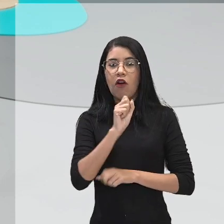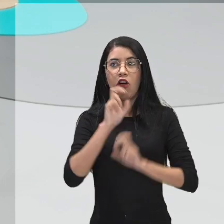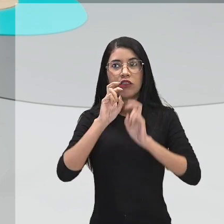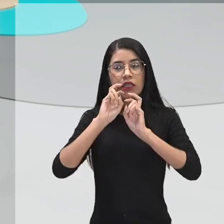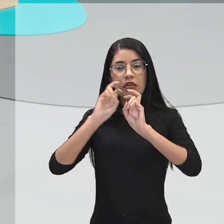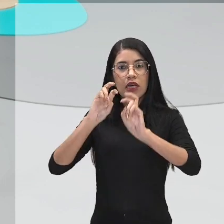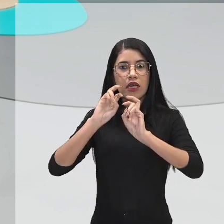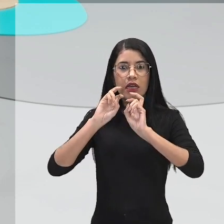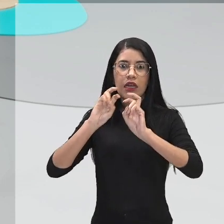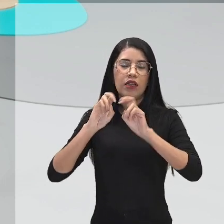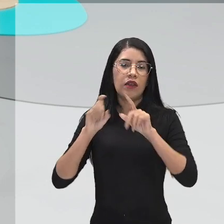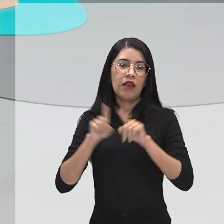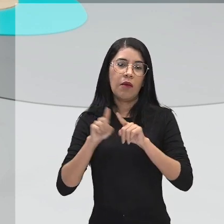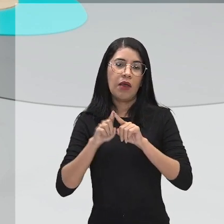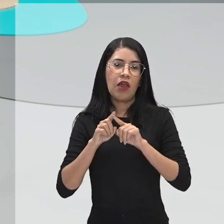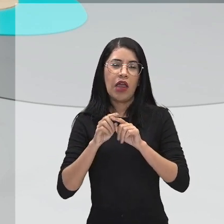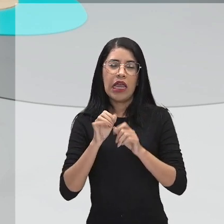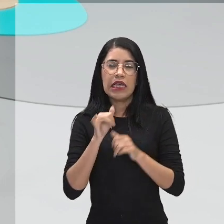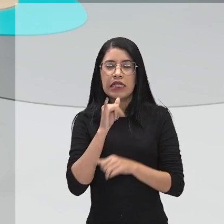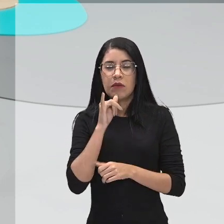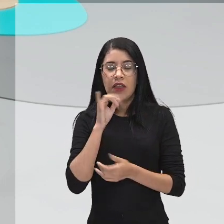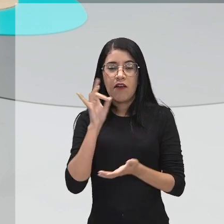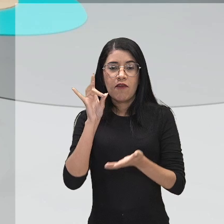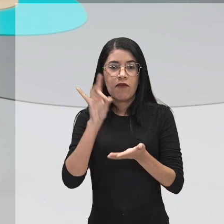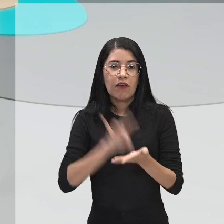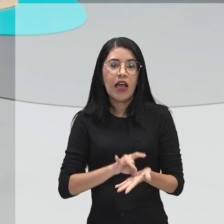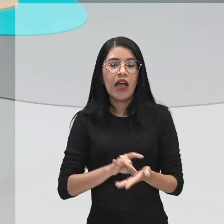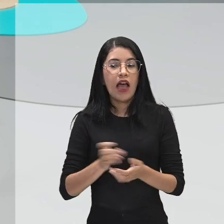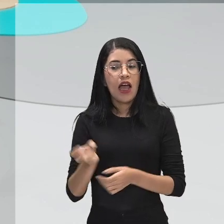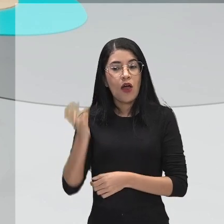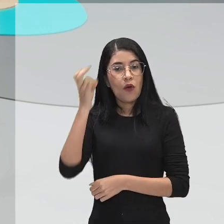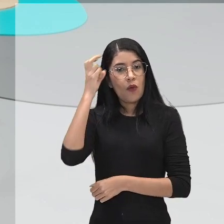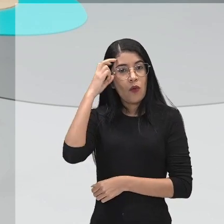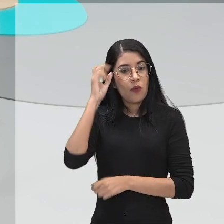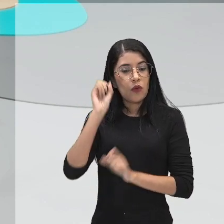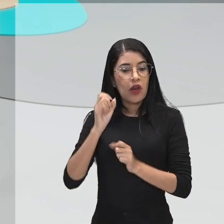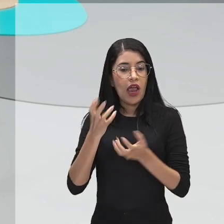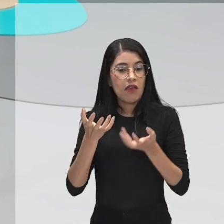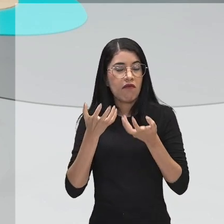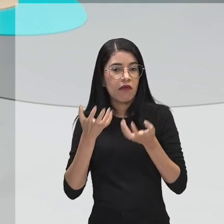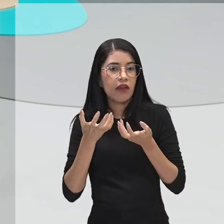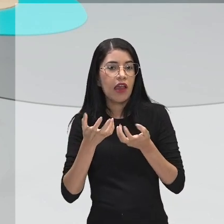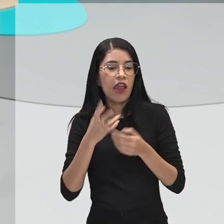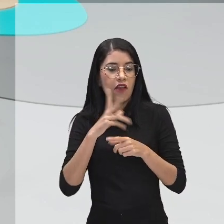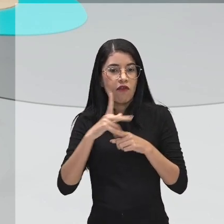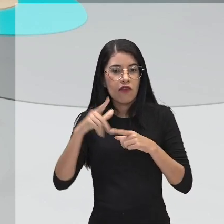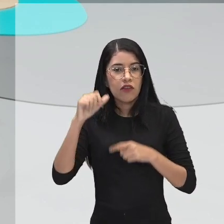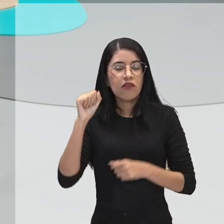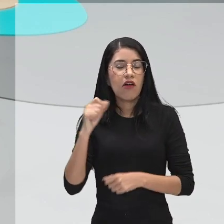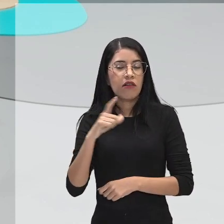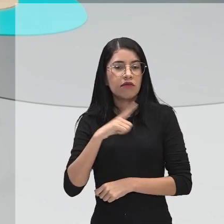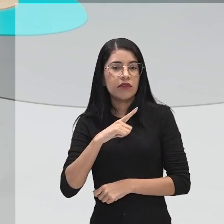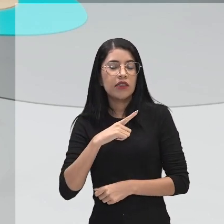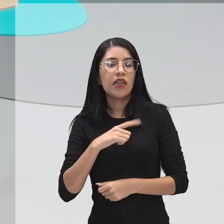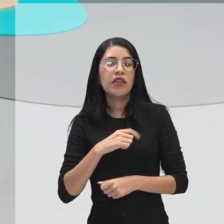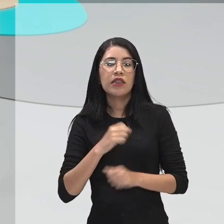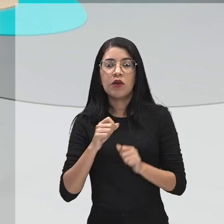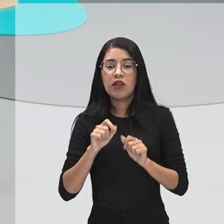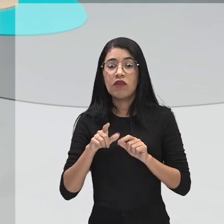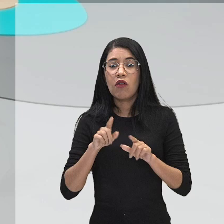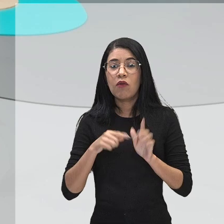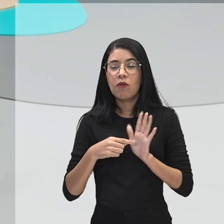gritando, é como se eles afirmassem a sua cultura, como eles falassem assim, eu quero, somos vitoriosos, e eles vão